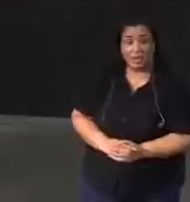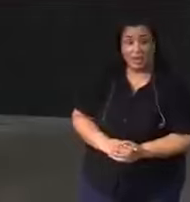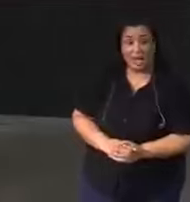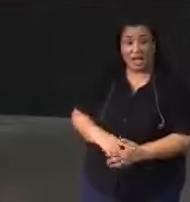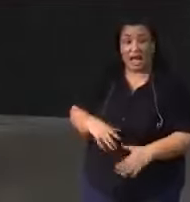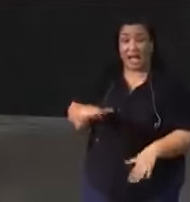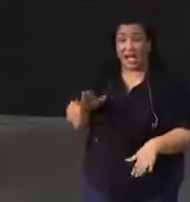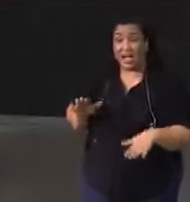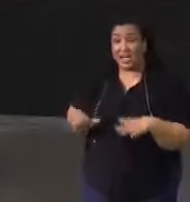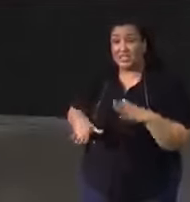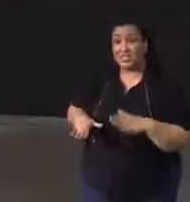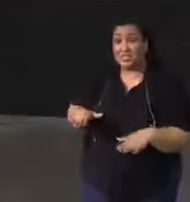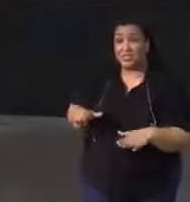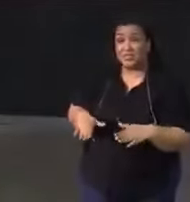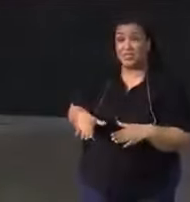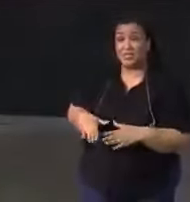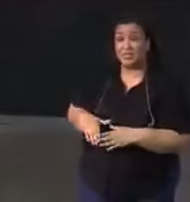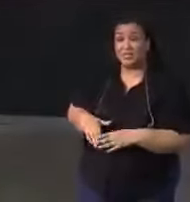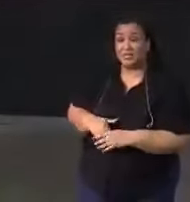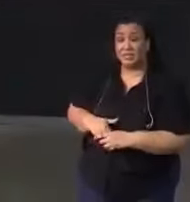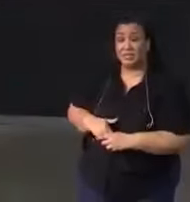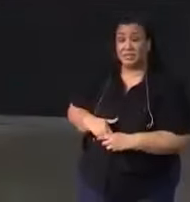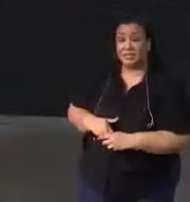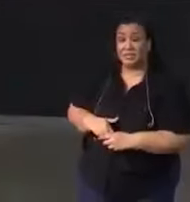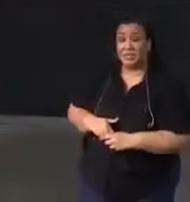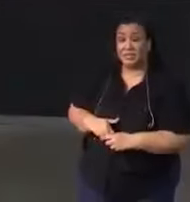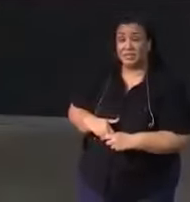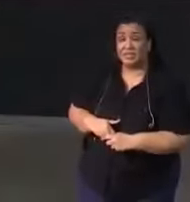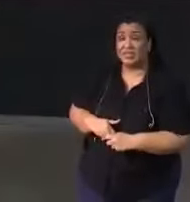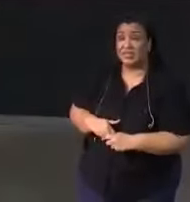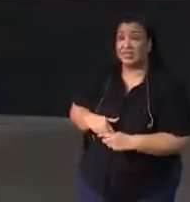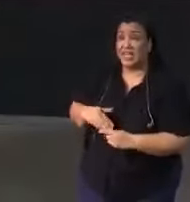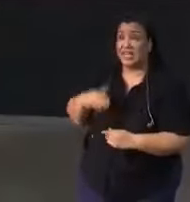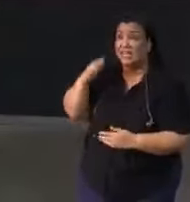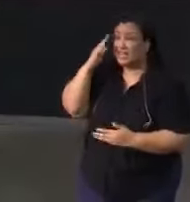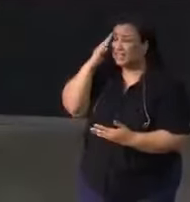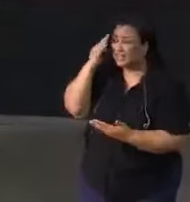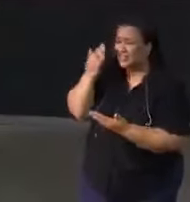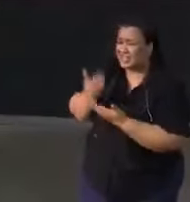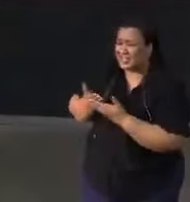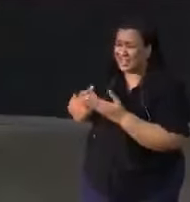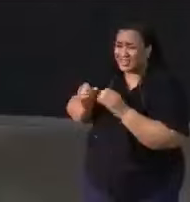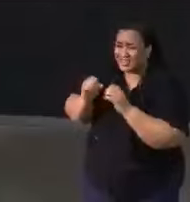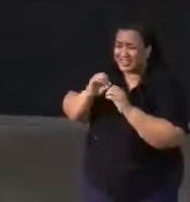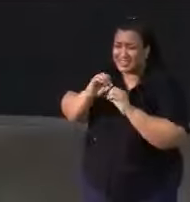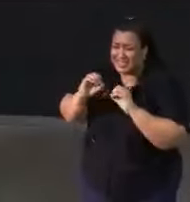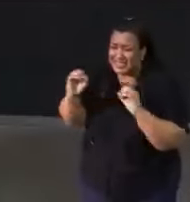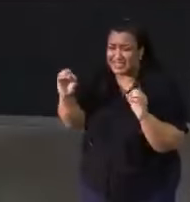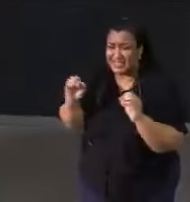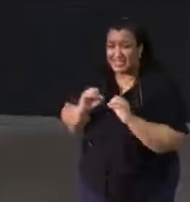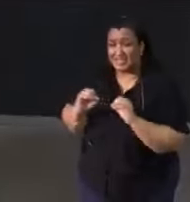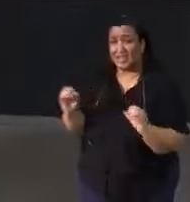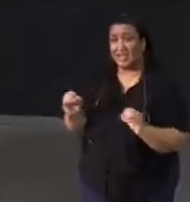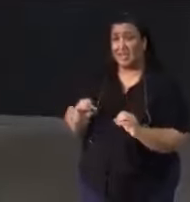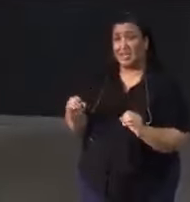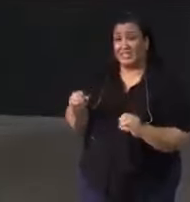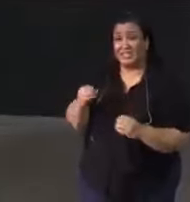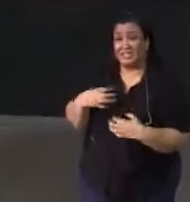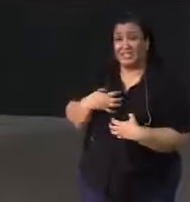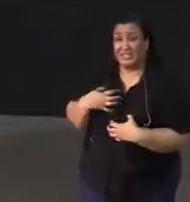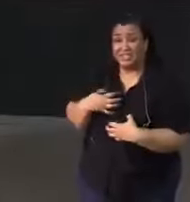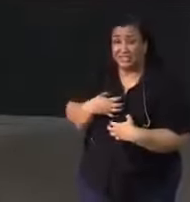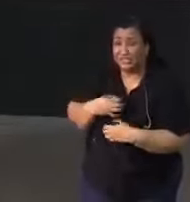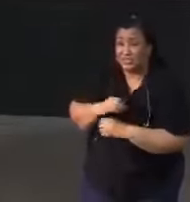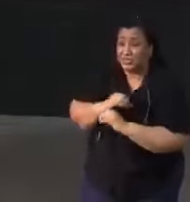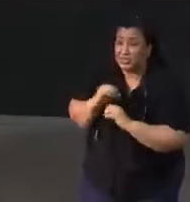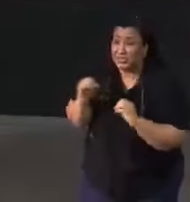estar obedecendo apenas sem crer, sem crenças, sem sentir e